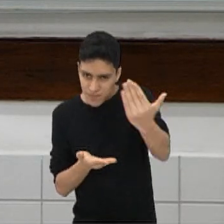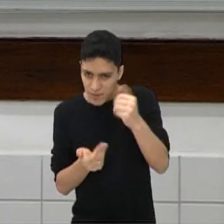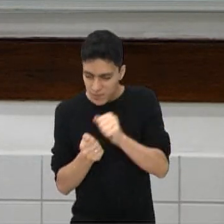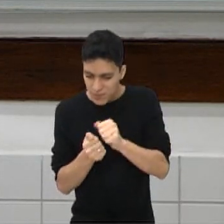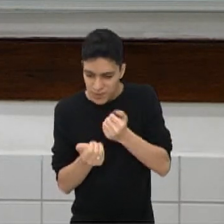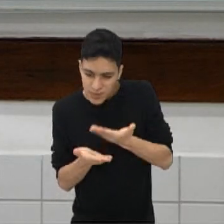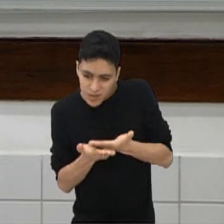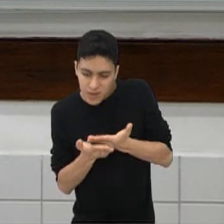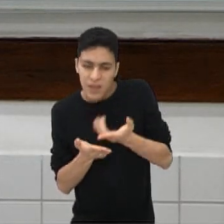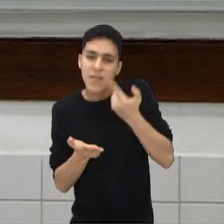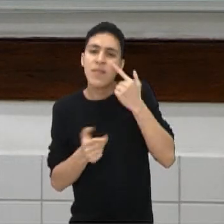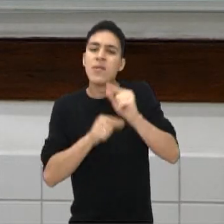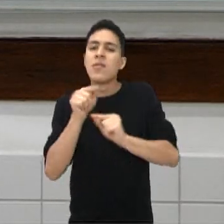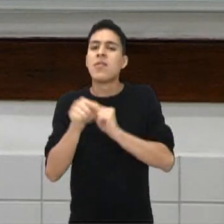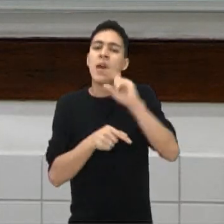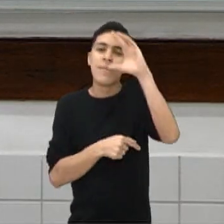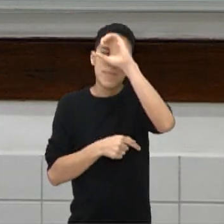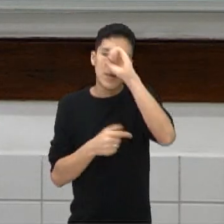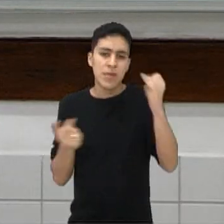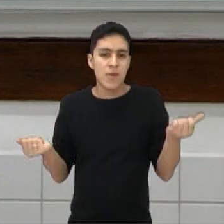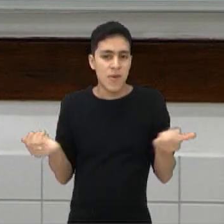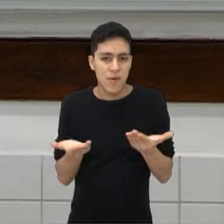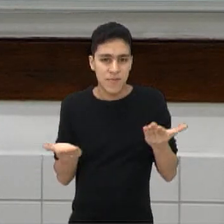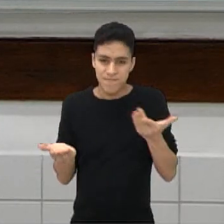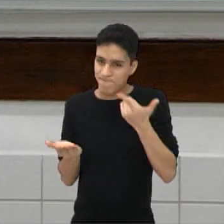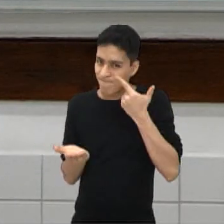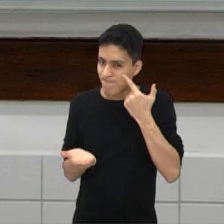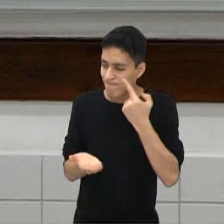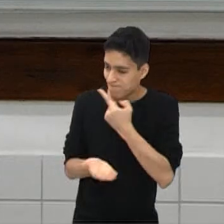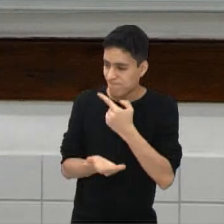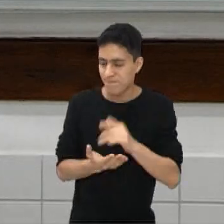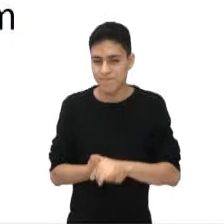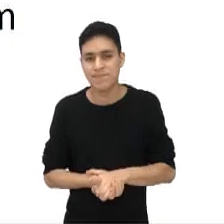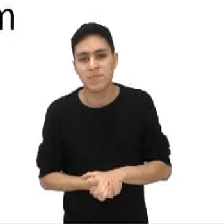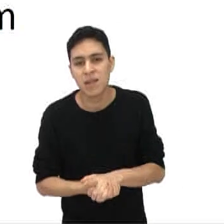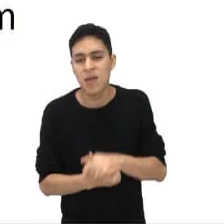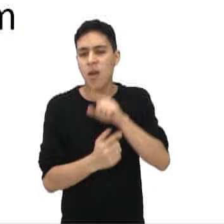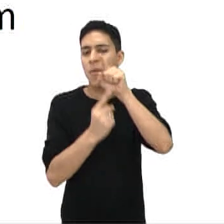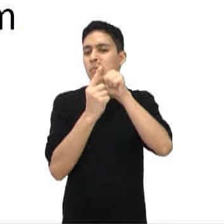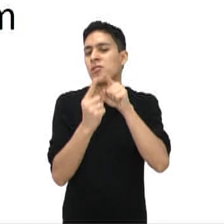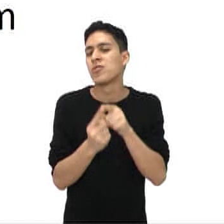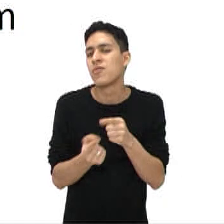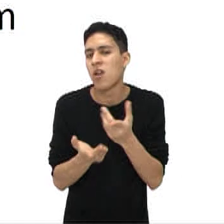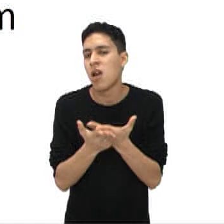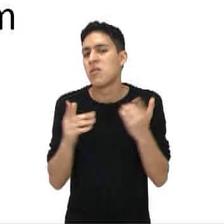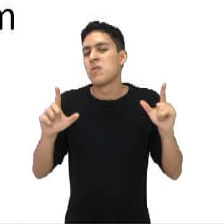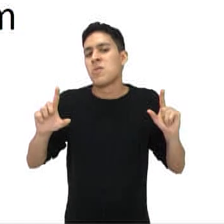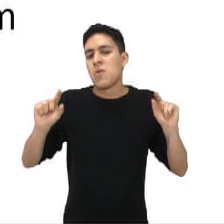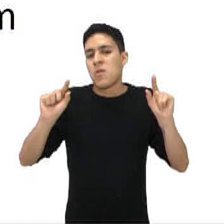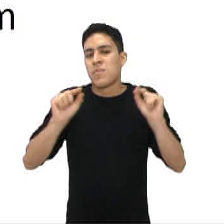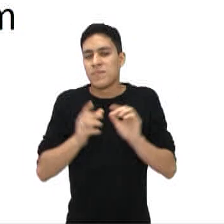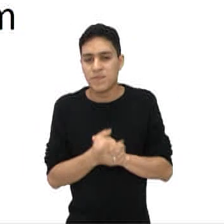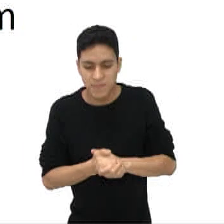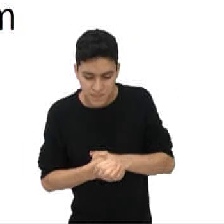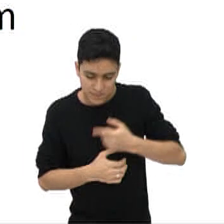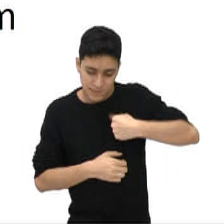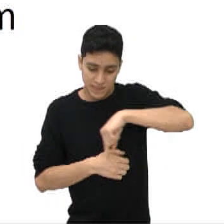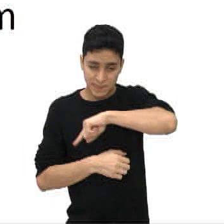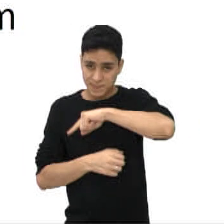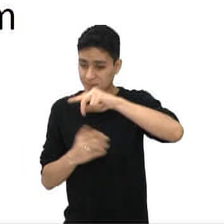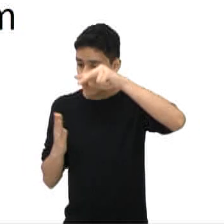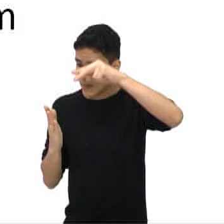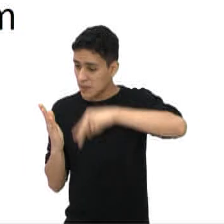lá? Vamos ver o que a gente vai aprender hoje? Então vamos. Objetivos da nossa aula, nós vamos ler